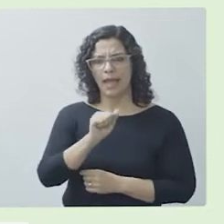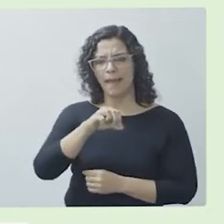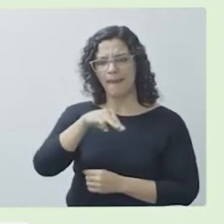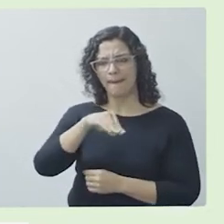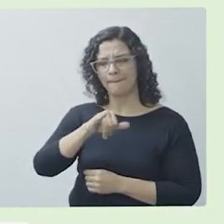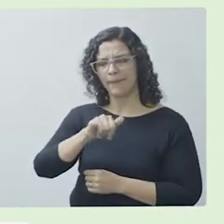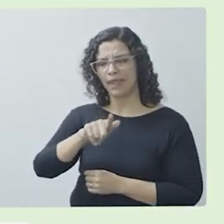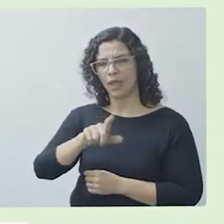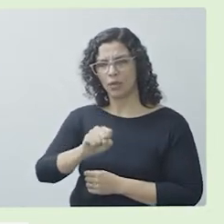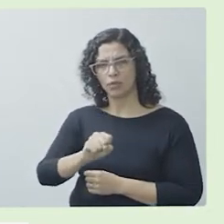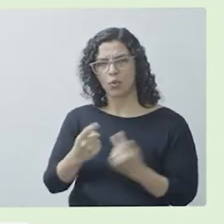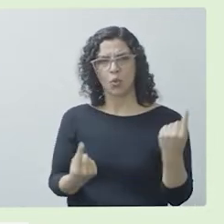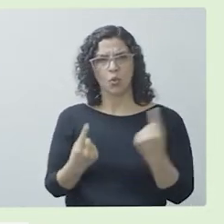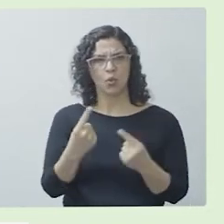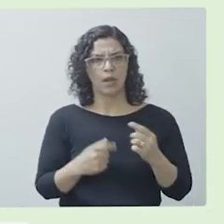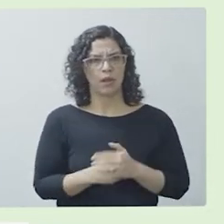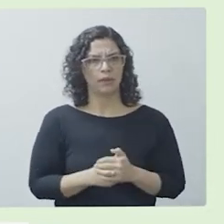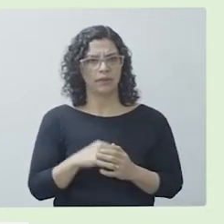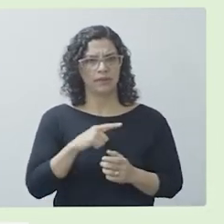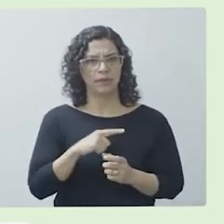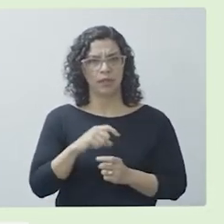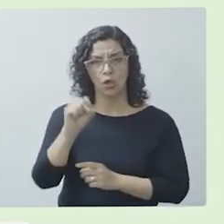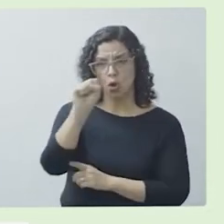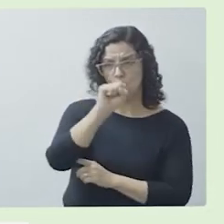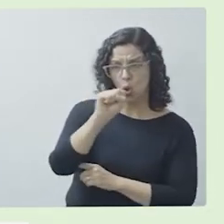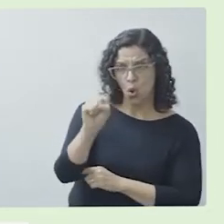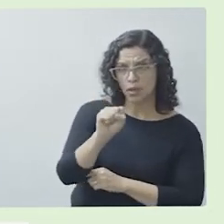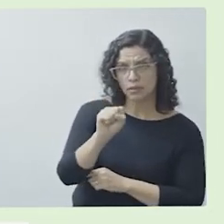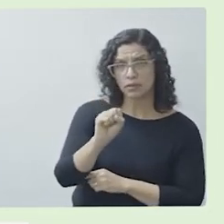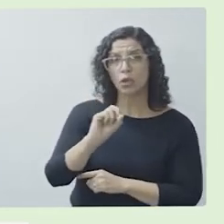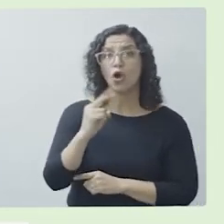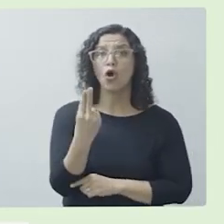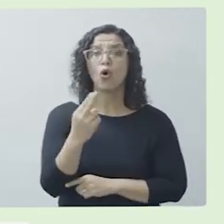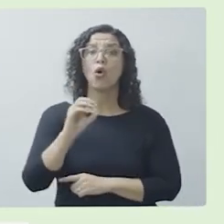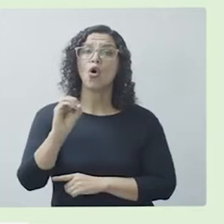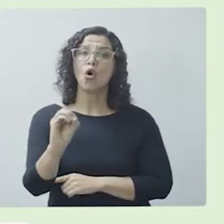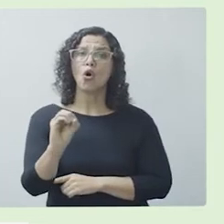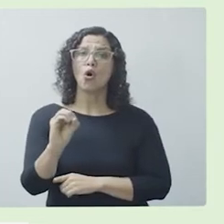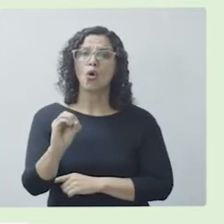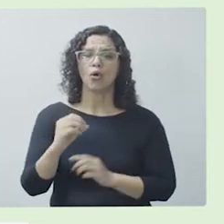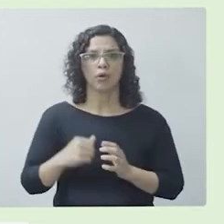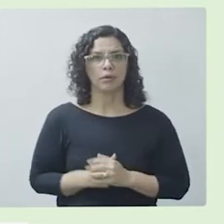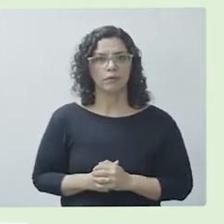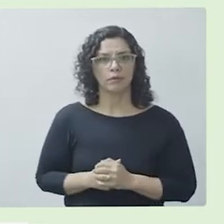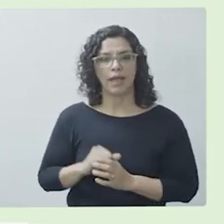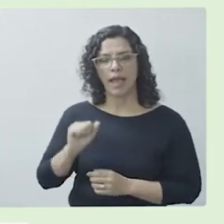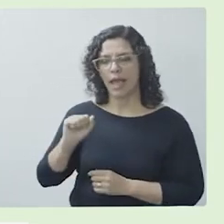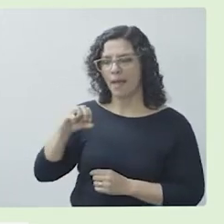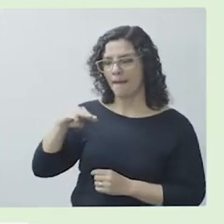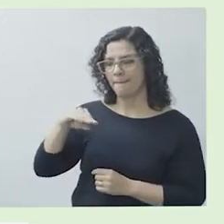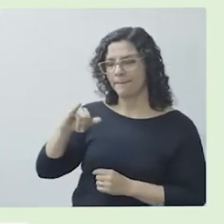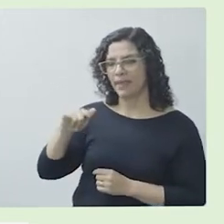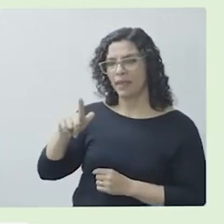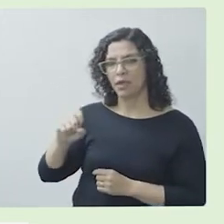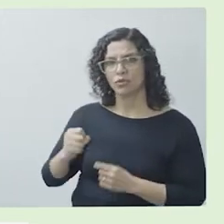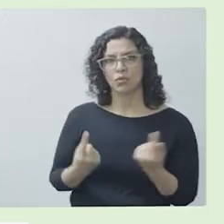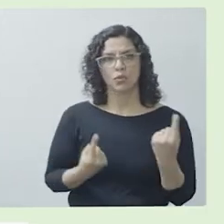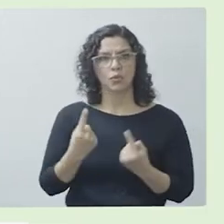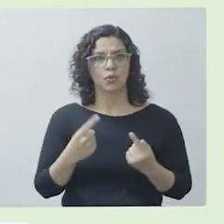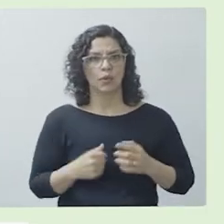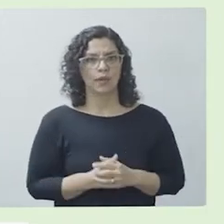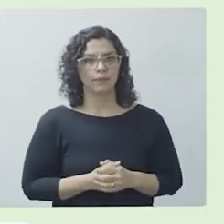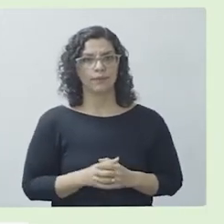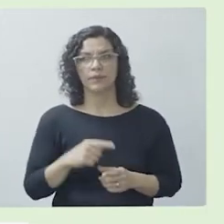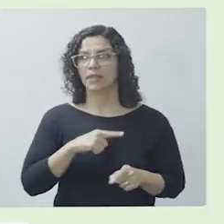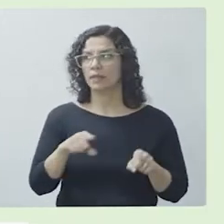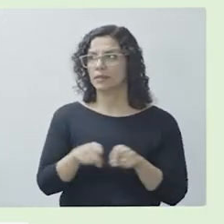vão ter que dar uma opção. Será que é o amigo, amigos ou os amigos? Eu